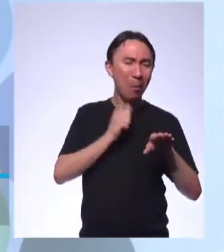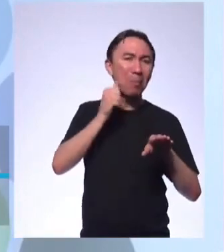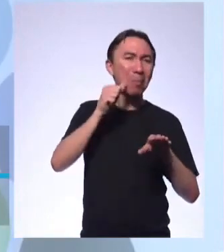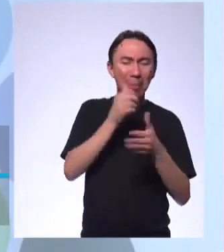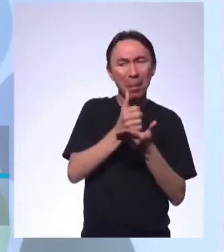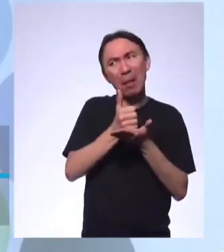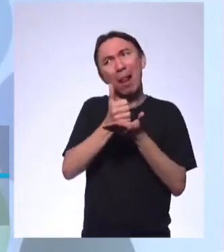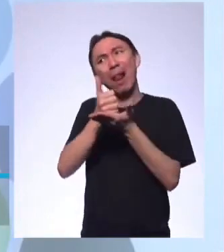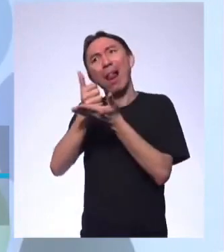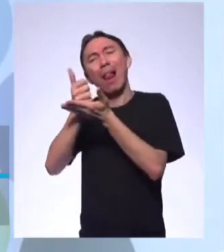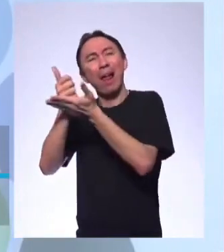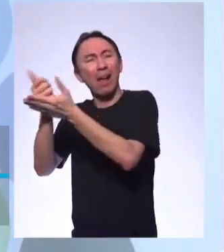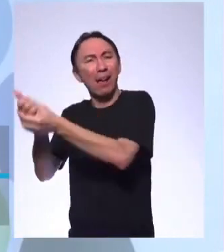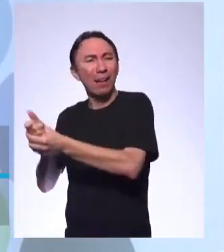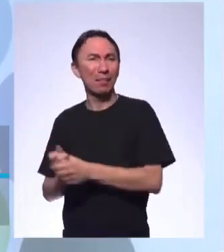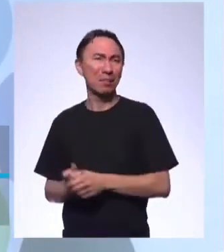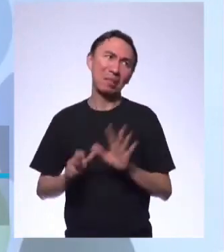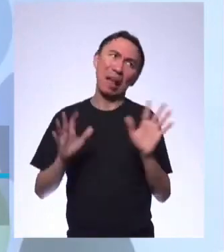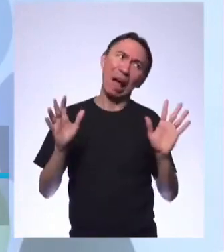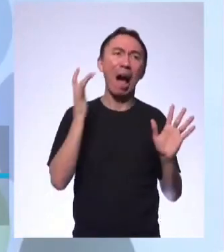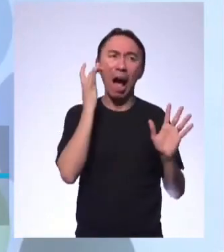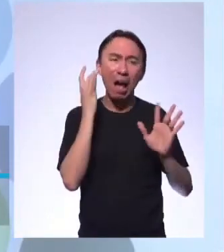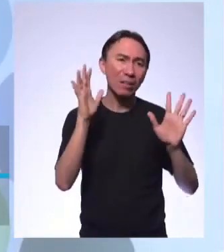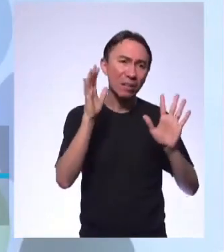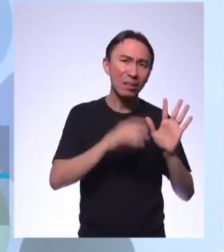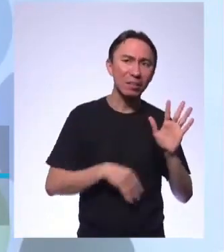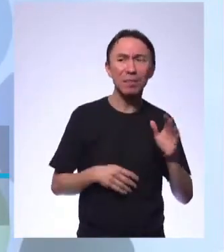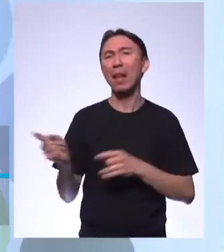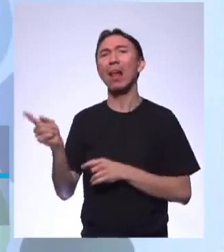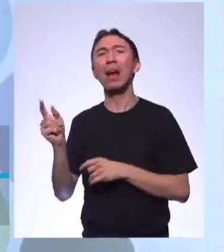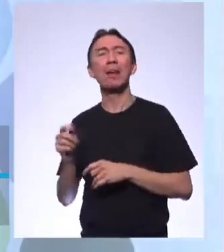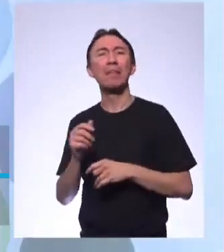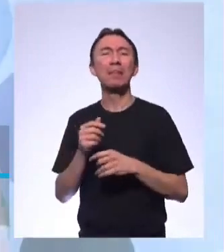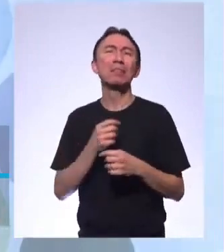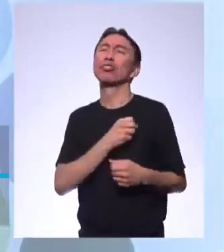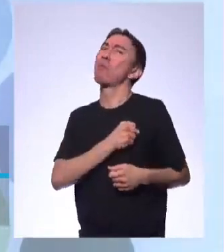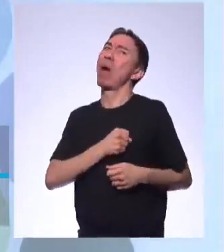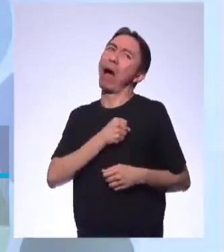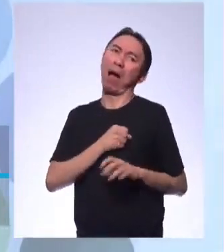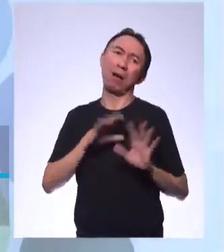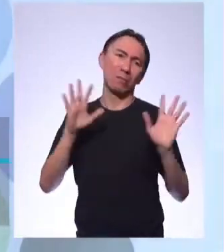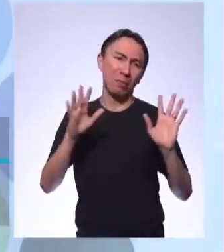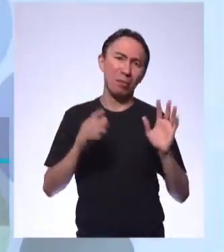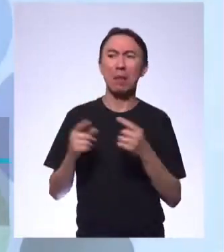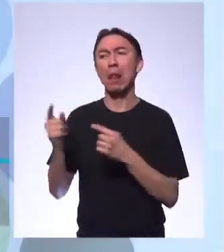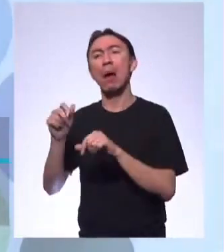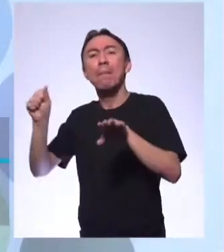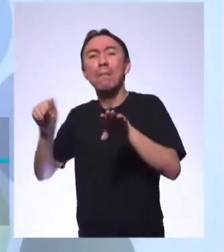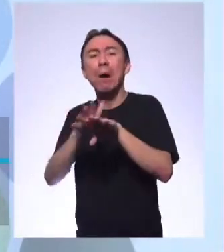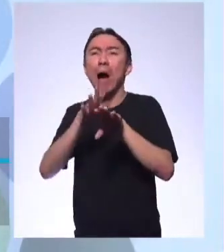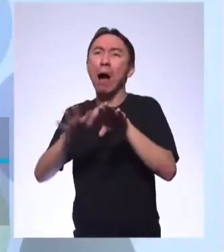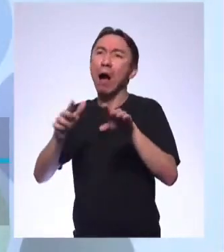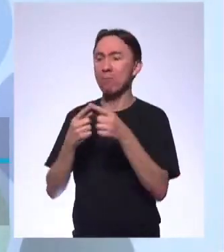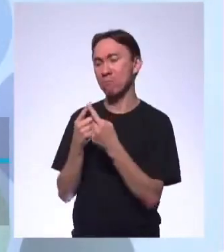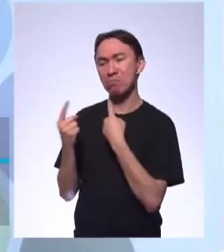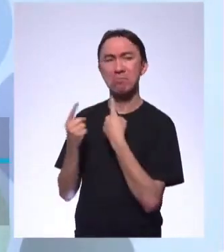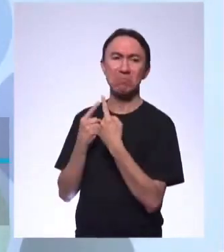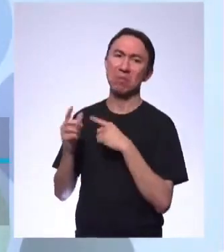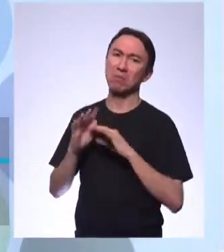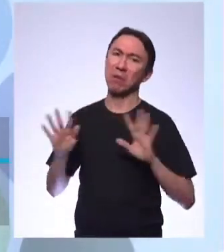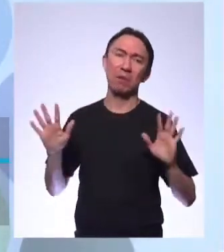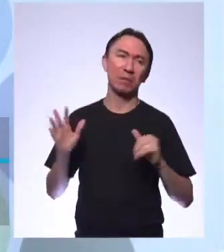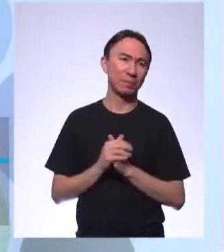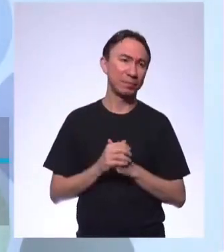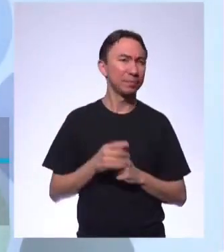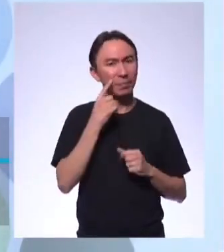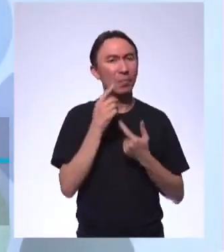de saudade, ele está ali conversando com o mar, né? Vamos continuar para a gente ver se é isso mesmo?